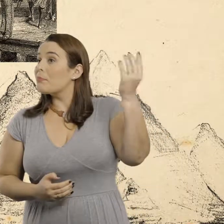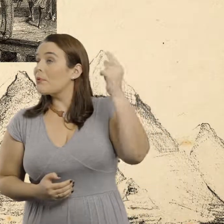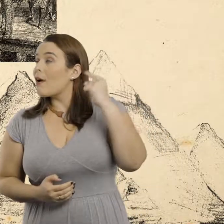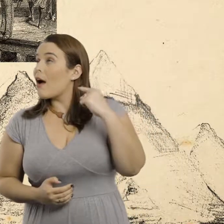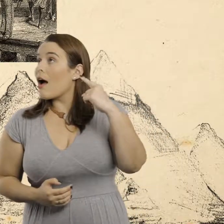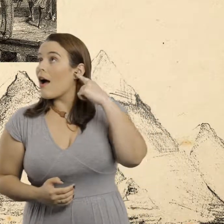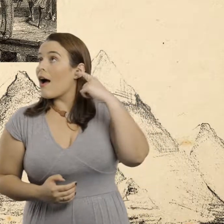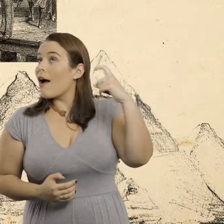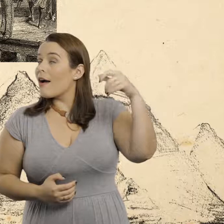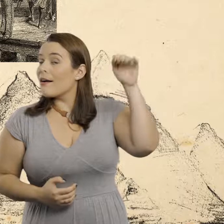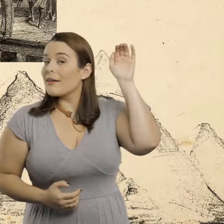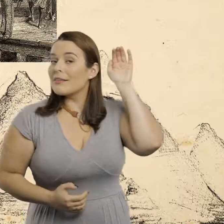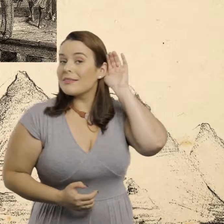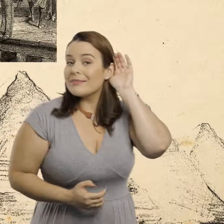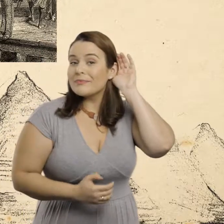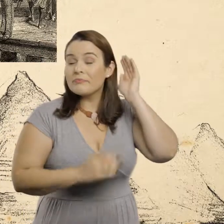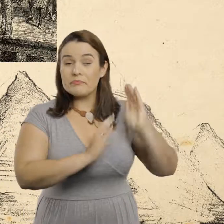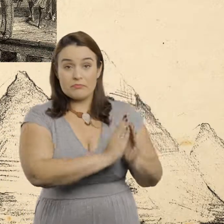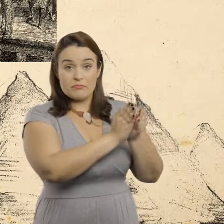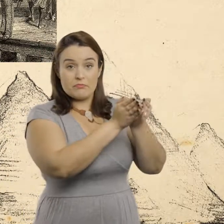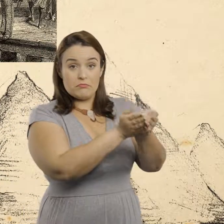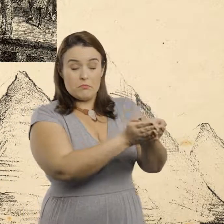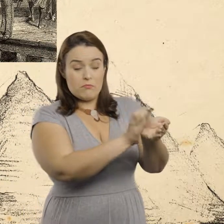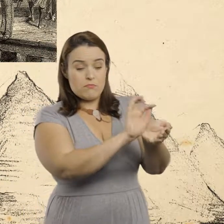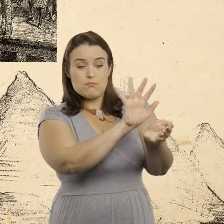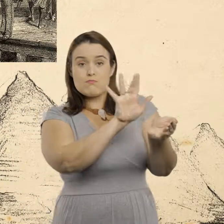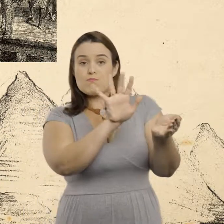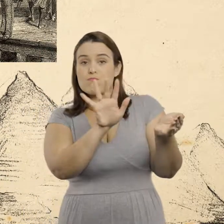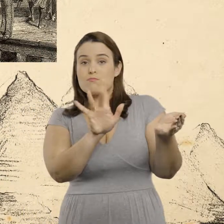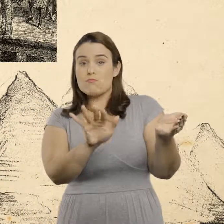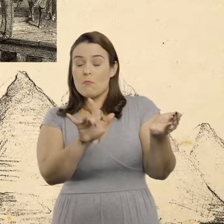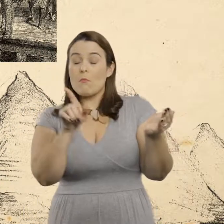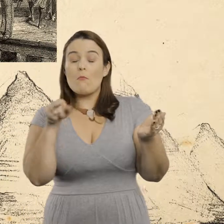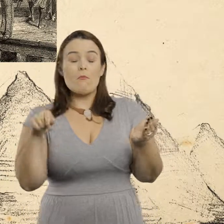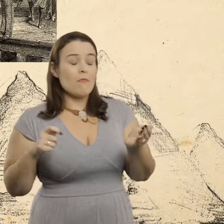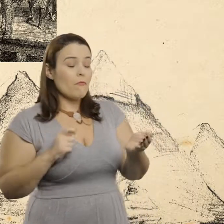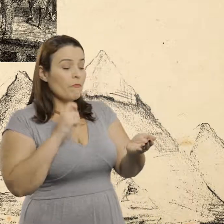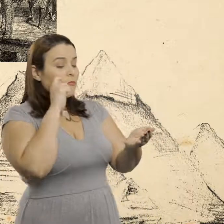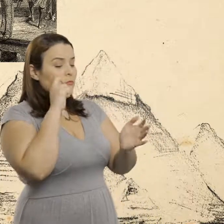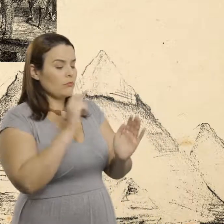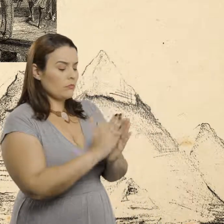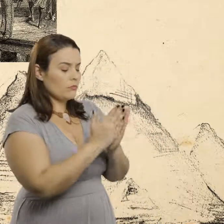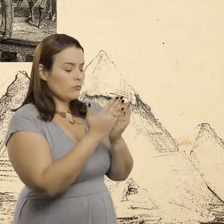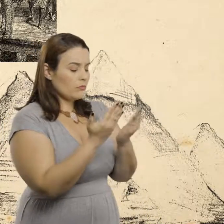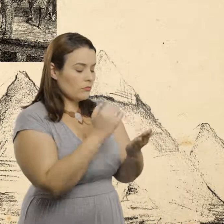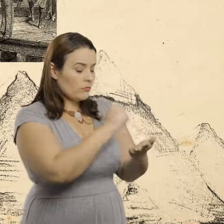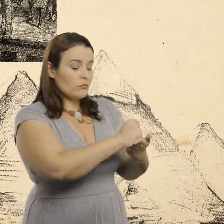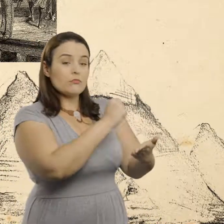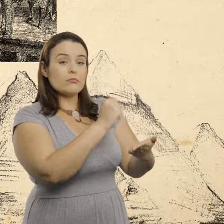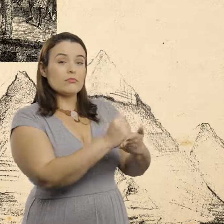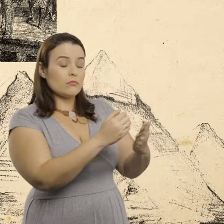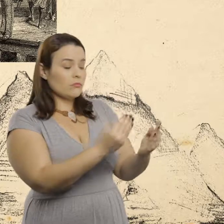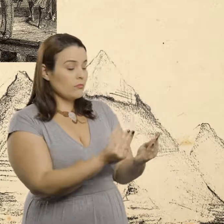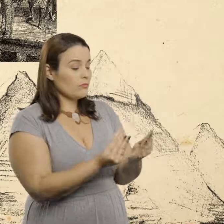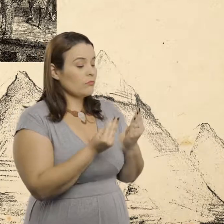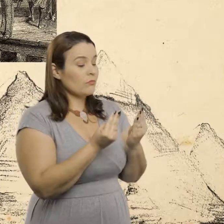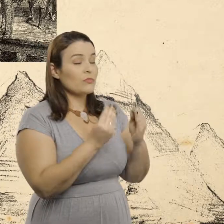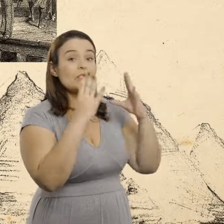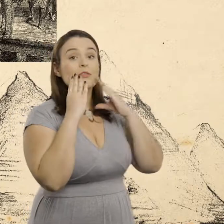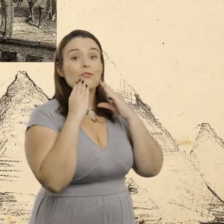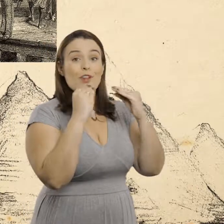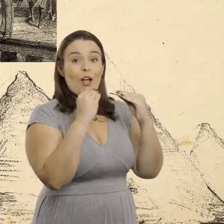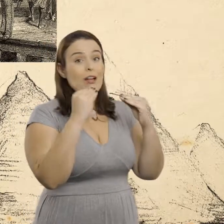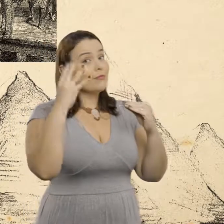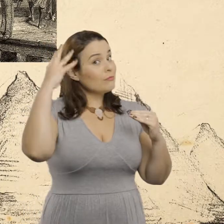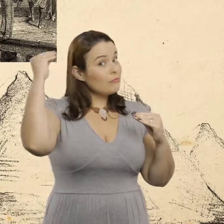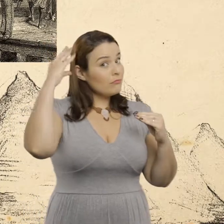navio. Muitos passageiros começaram a desembarcar. Fix pediu para ver todos os passaportes. Ele pegou o passaporte de